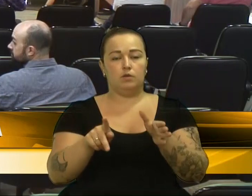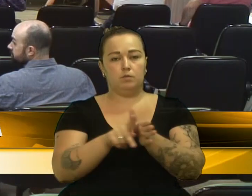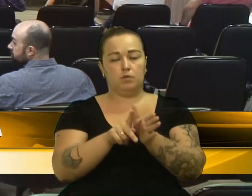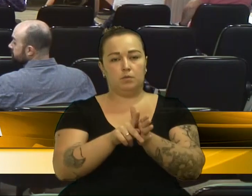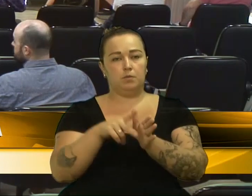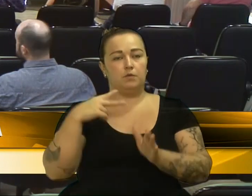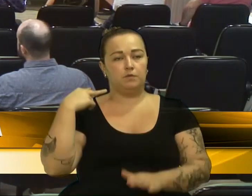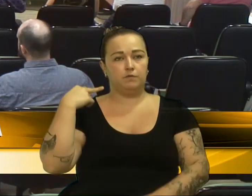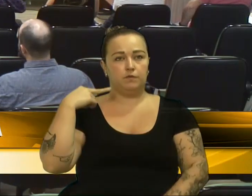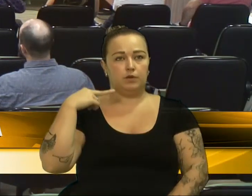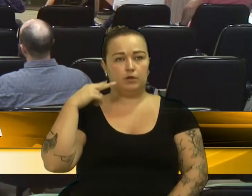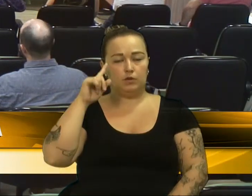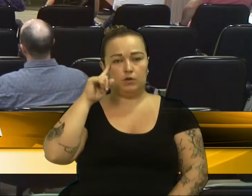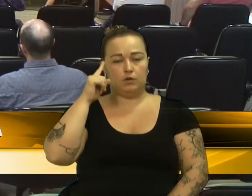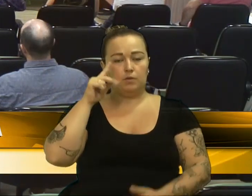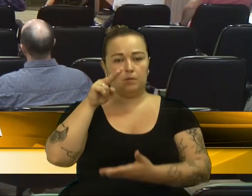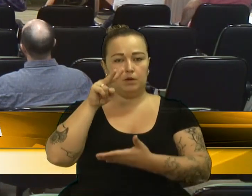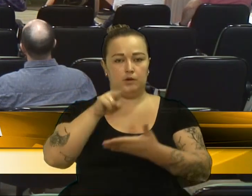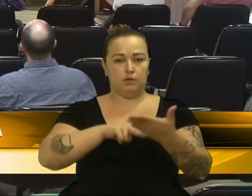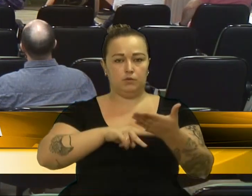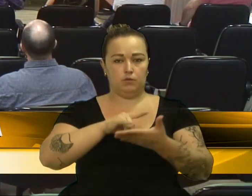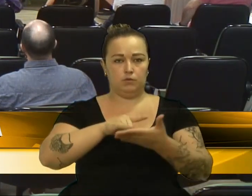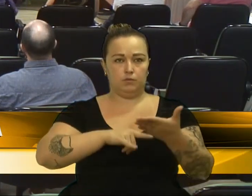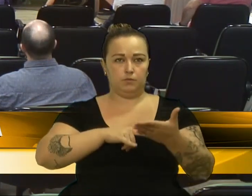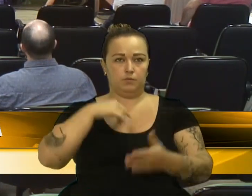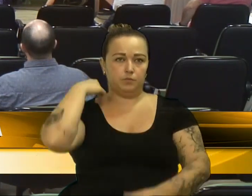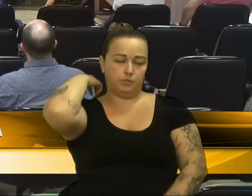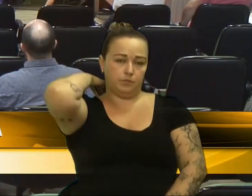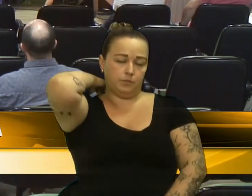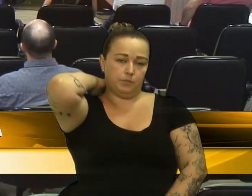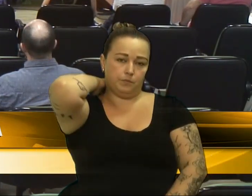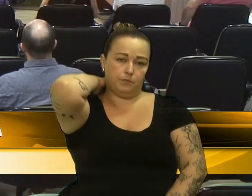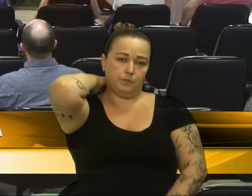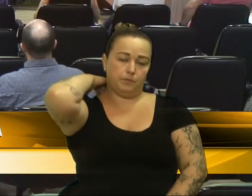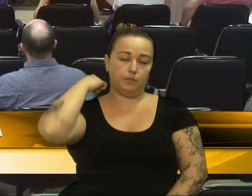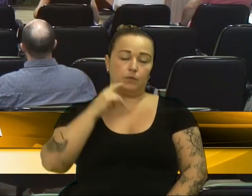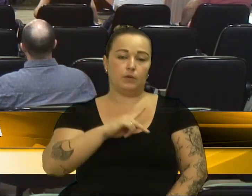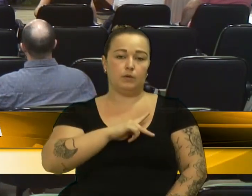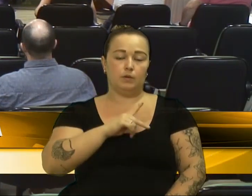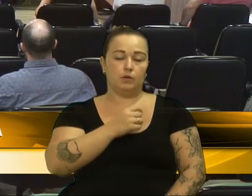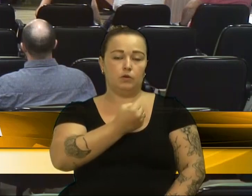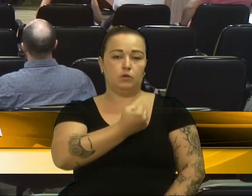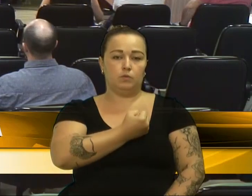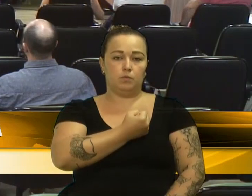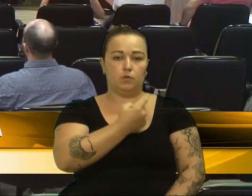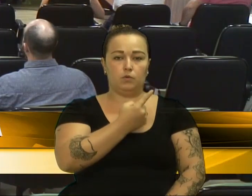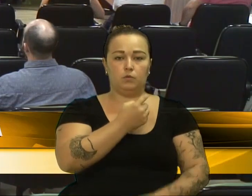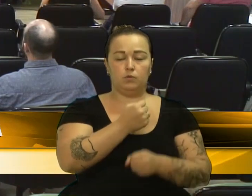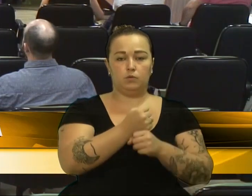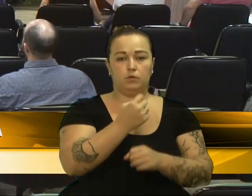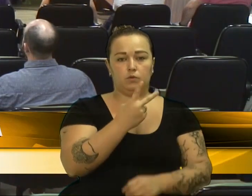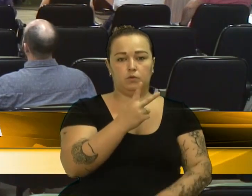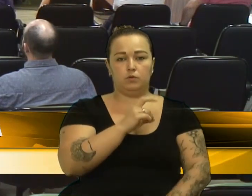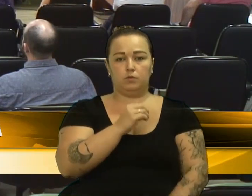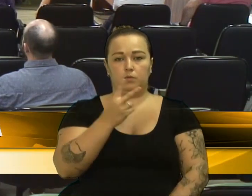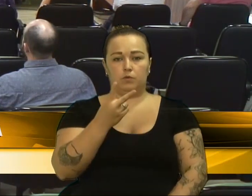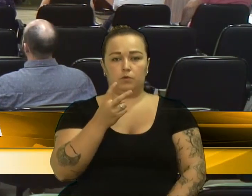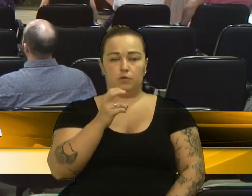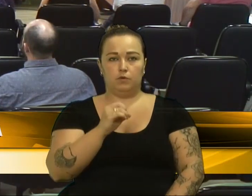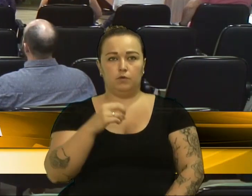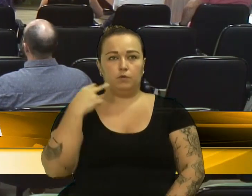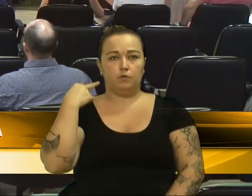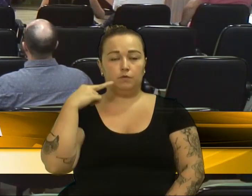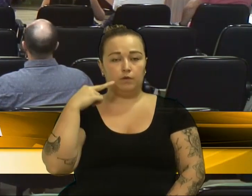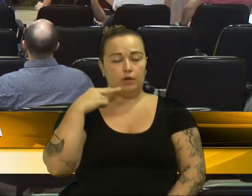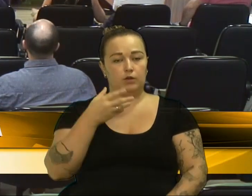a palavra, o autor para a leitura do requerimento. Senhor presidente, requerimento número 1/2020. O vereador que